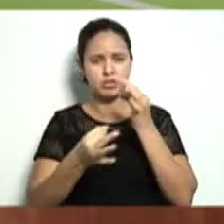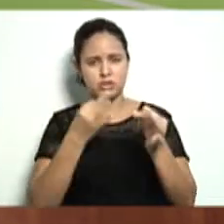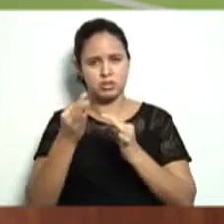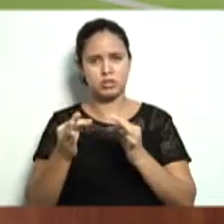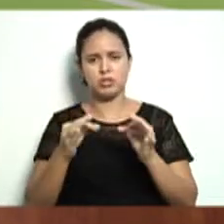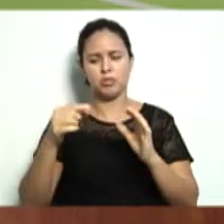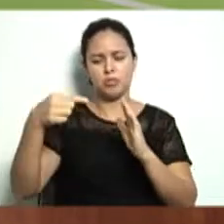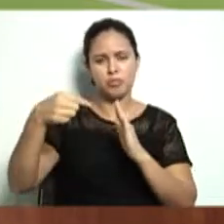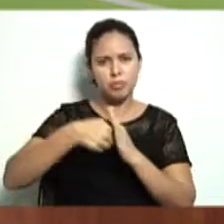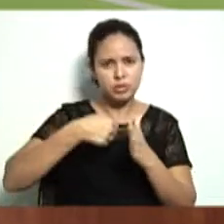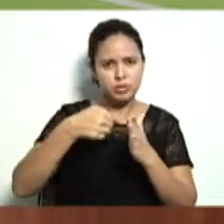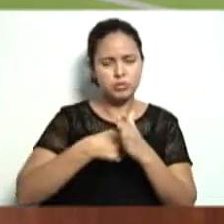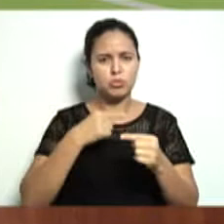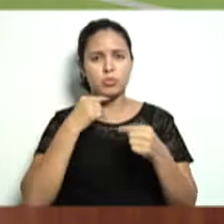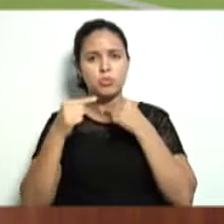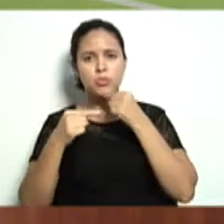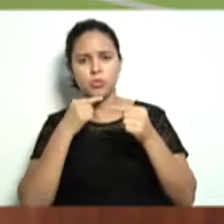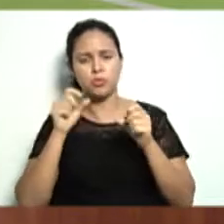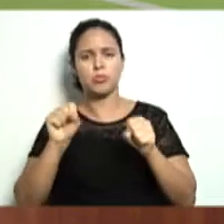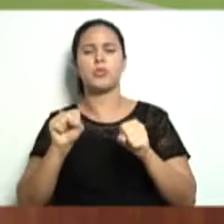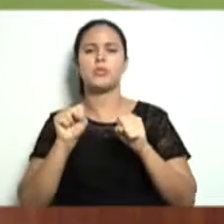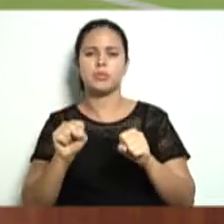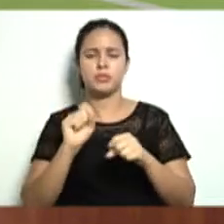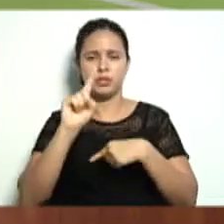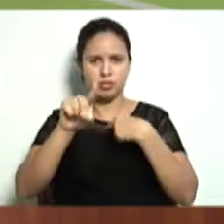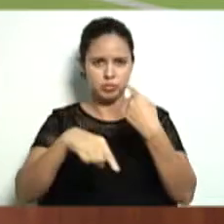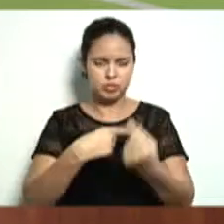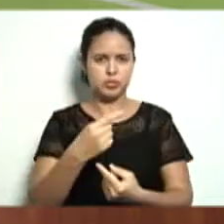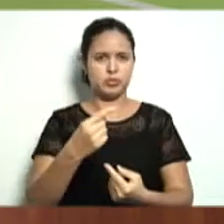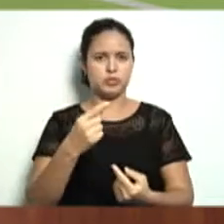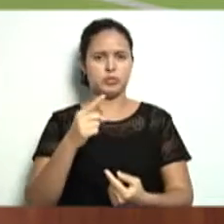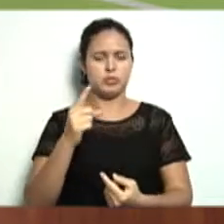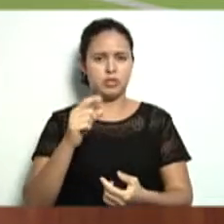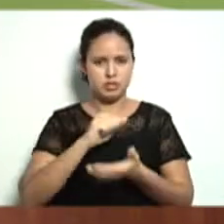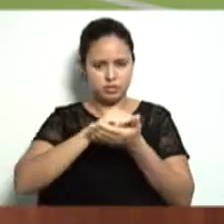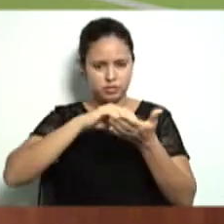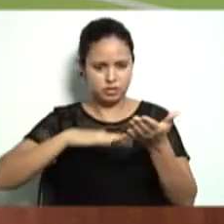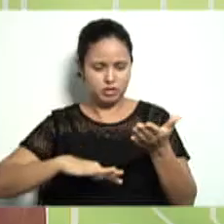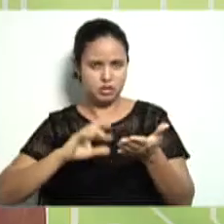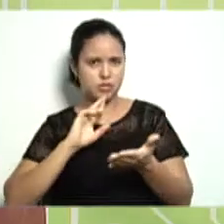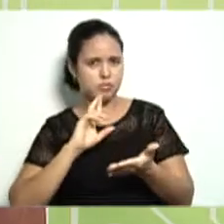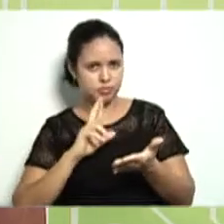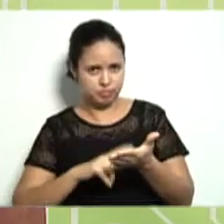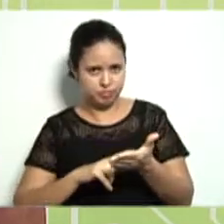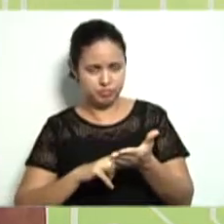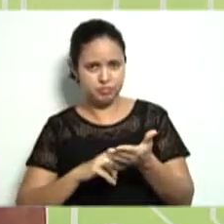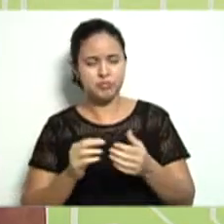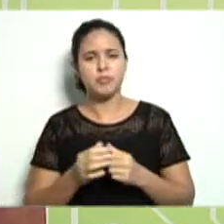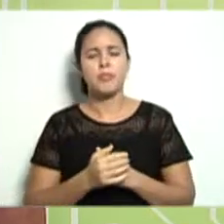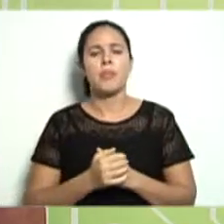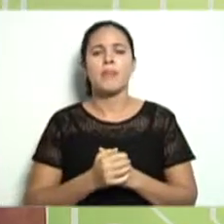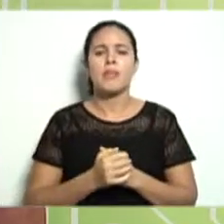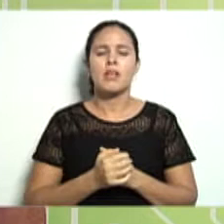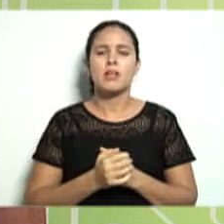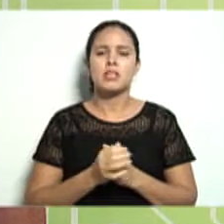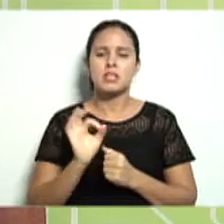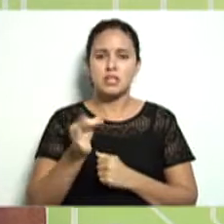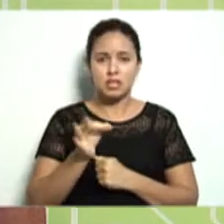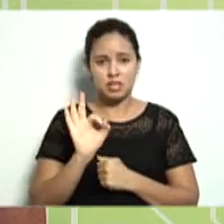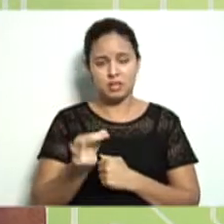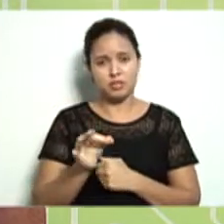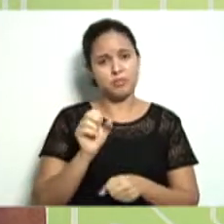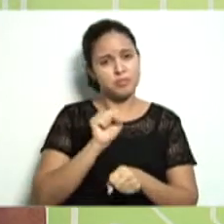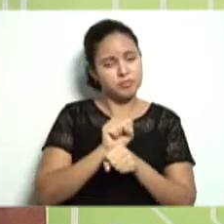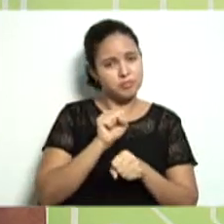as perguntas, dúvidas e posteriormente a nossa atividade. É isso aí, contamos com a participação de vocês, com